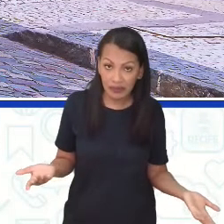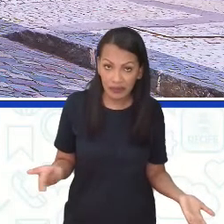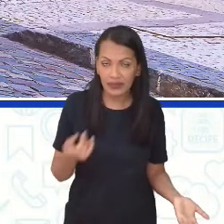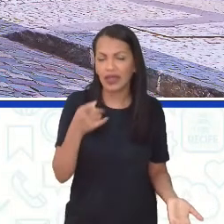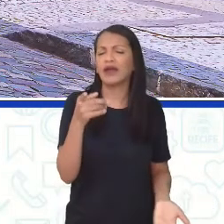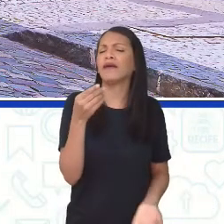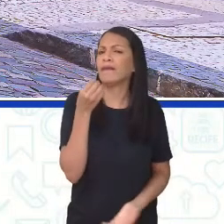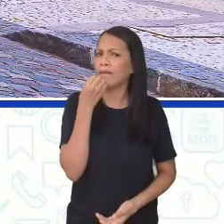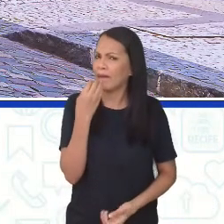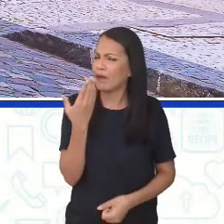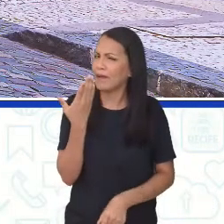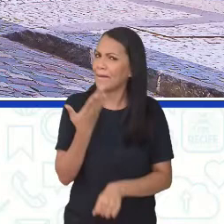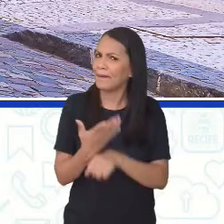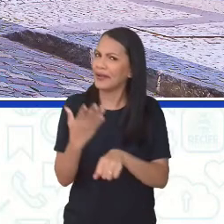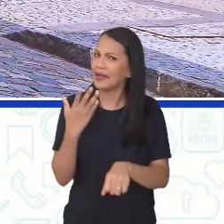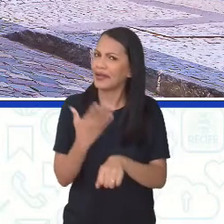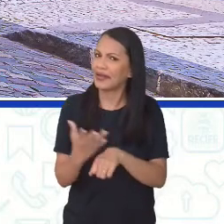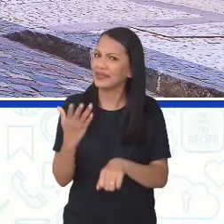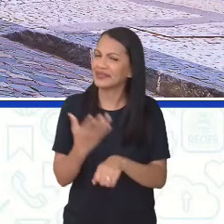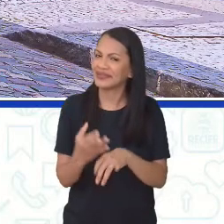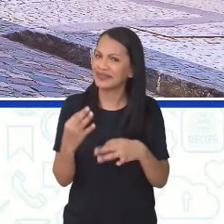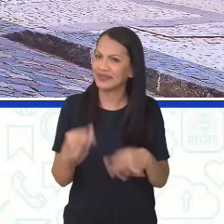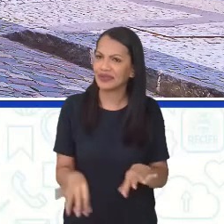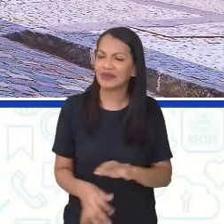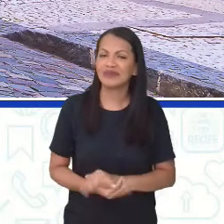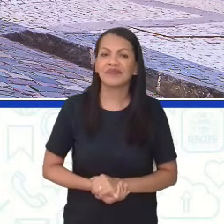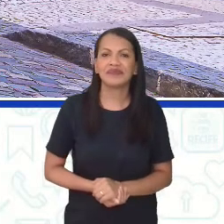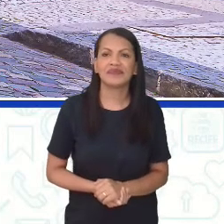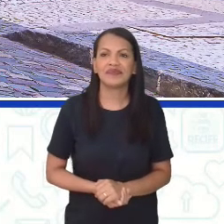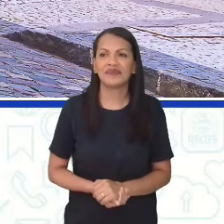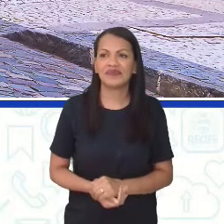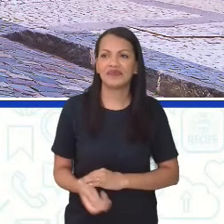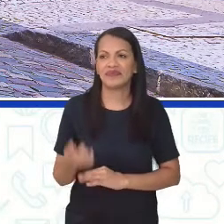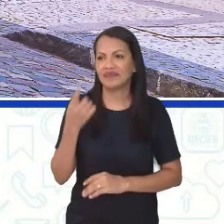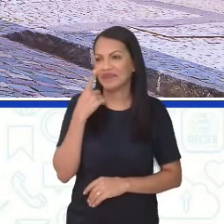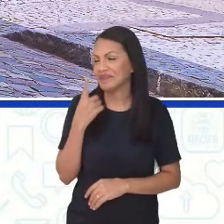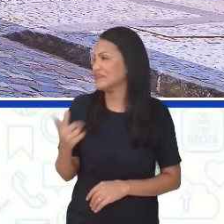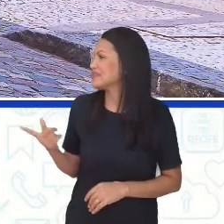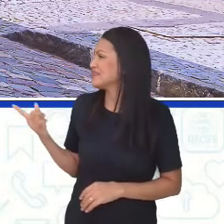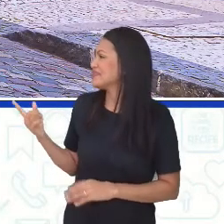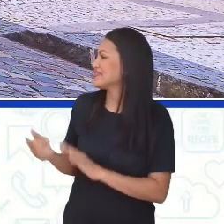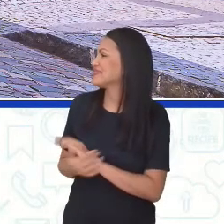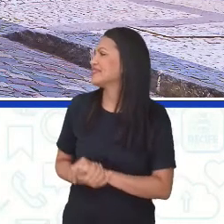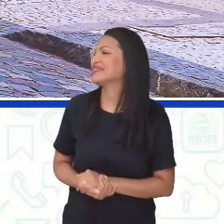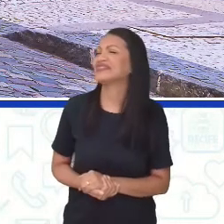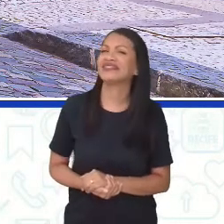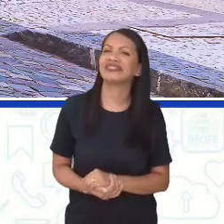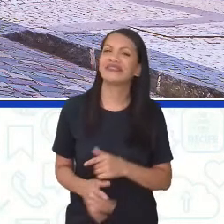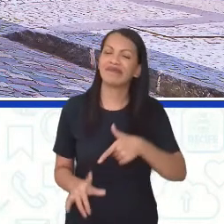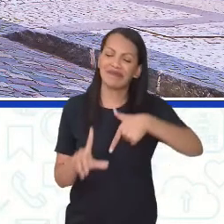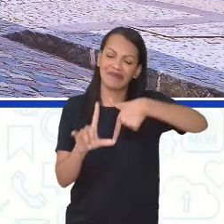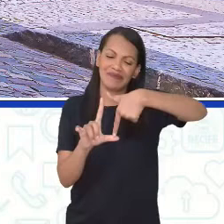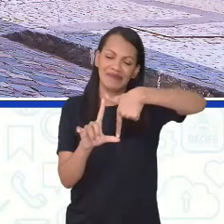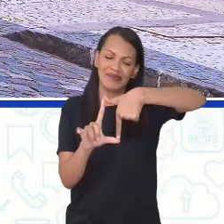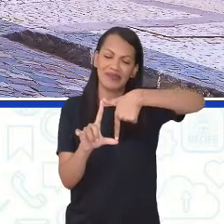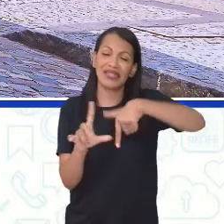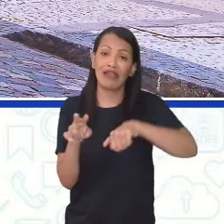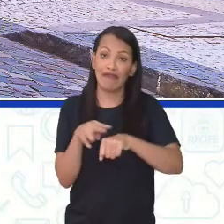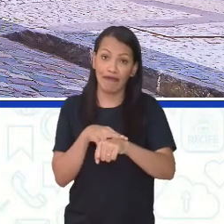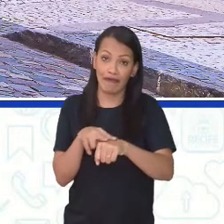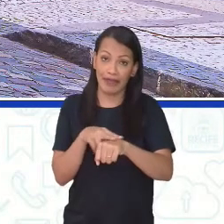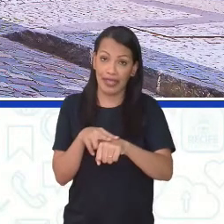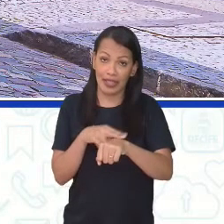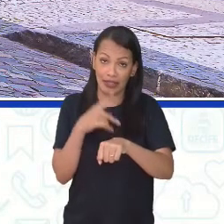um bom exercício, tá? Então, aqui eu tenho essa porta verde que eu aí, ó, demarquei de vermelho